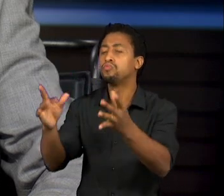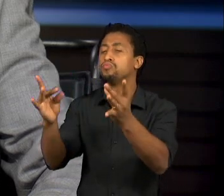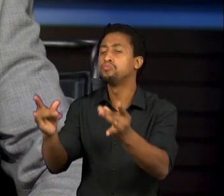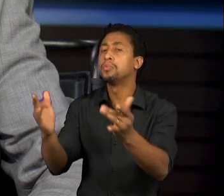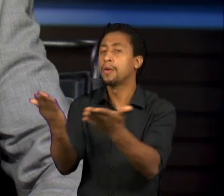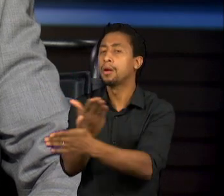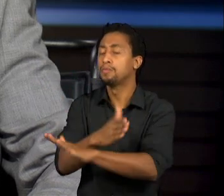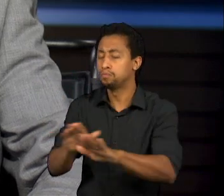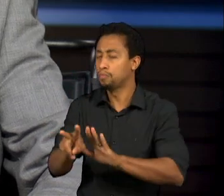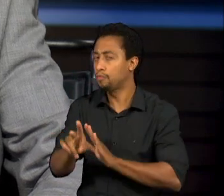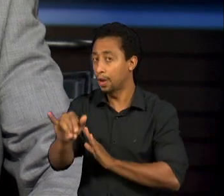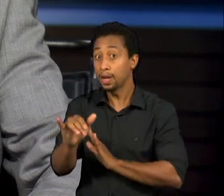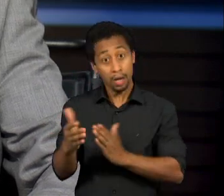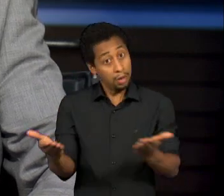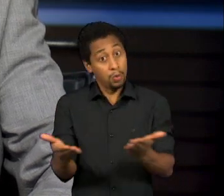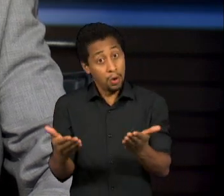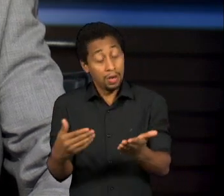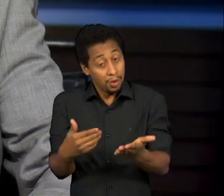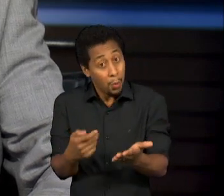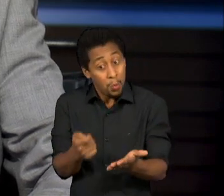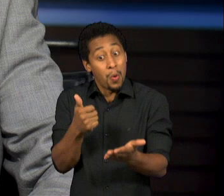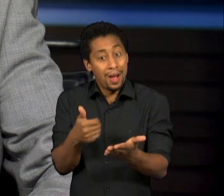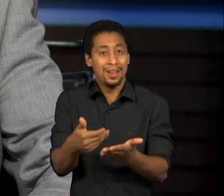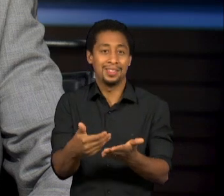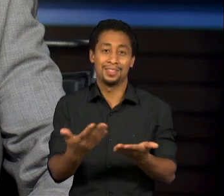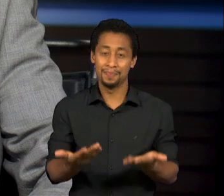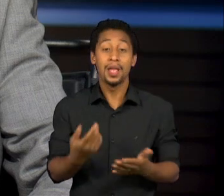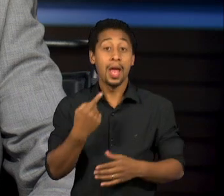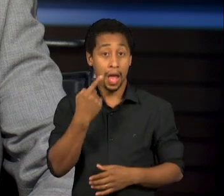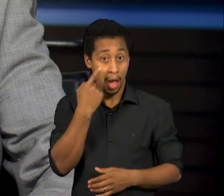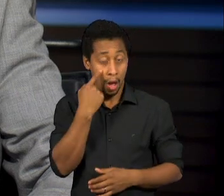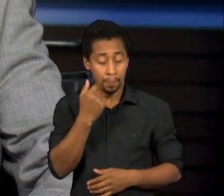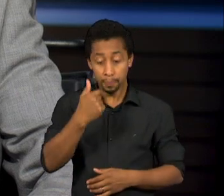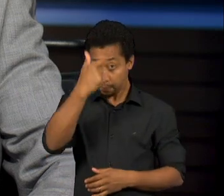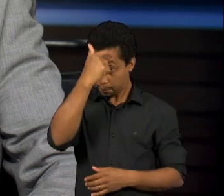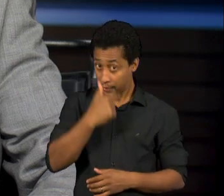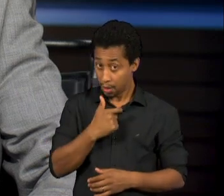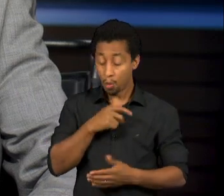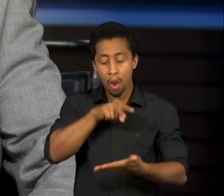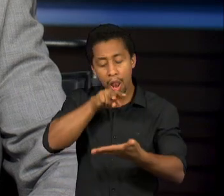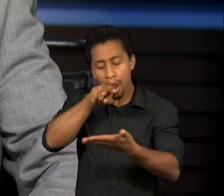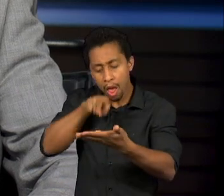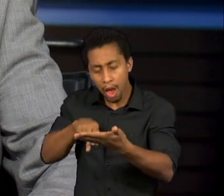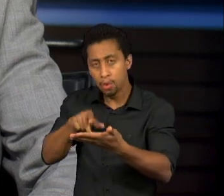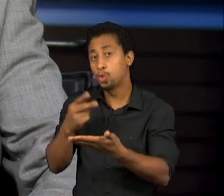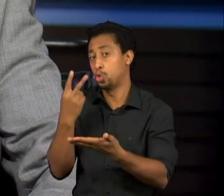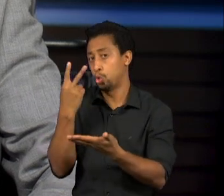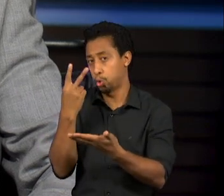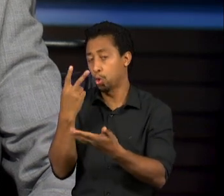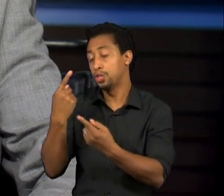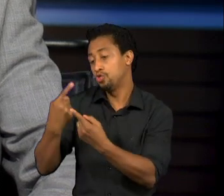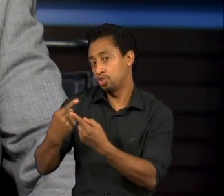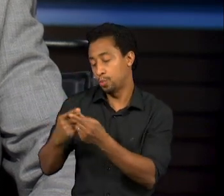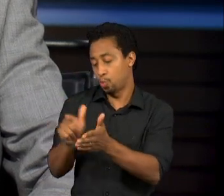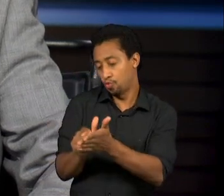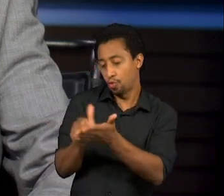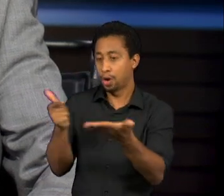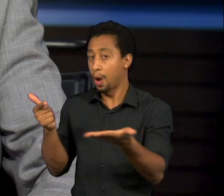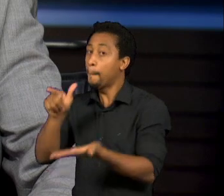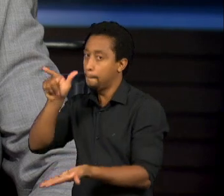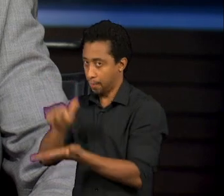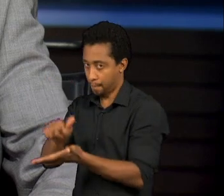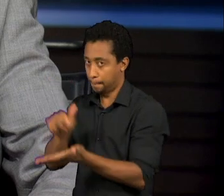jornais em papel. Alguns outros eu leio eletronicamente, mas eu gosto do papel. Sei que sou